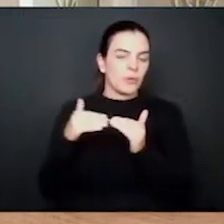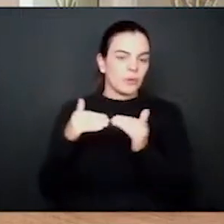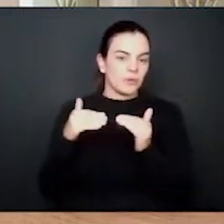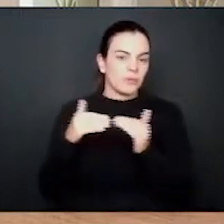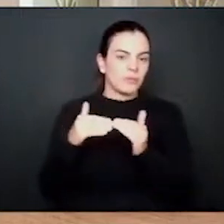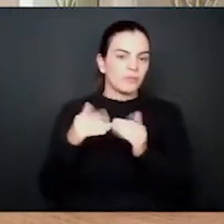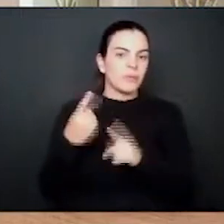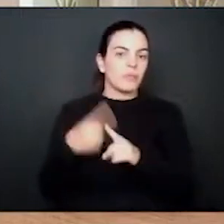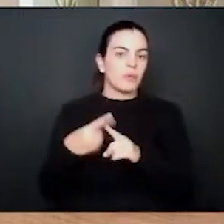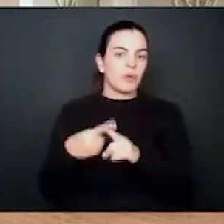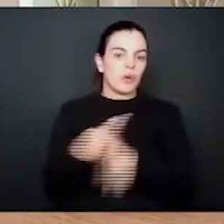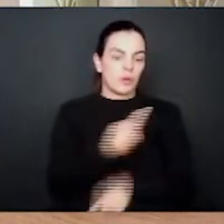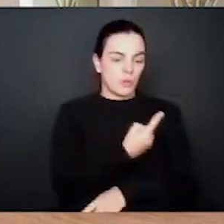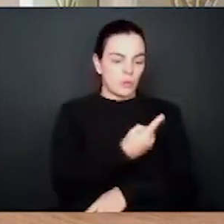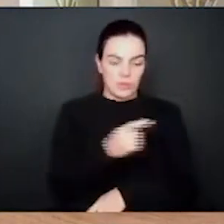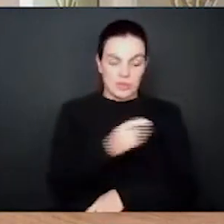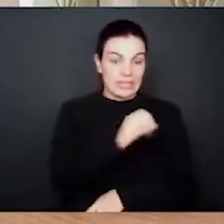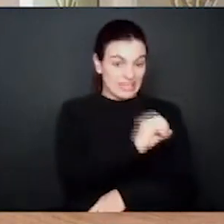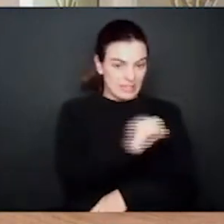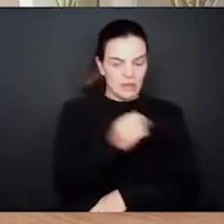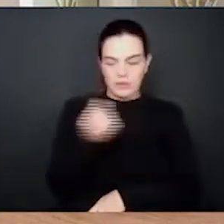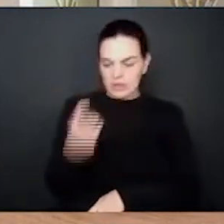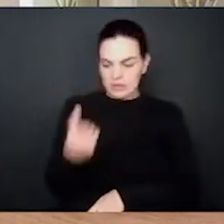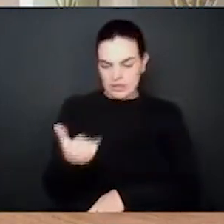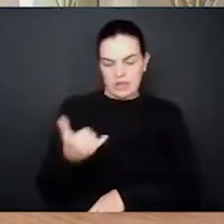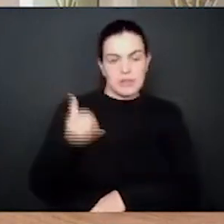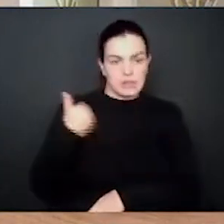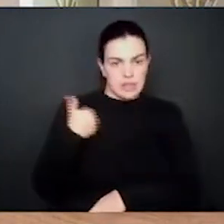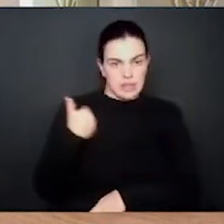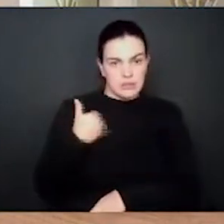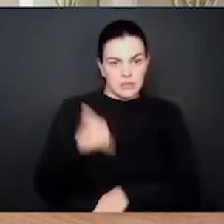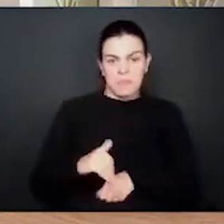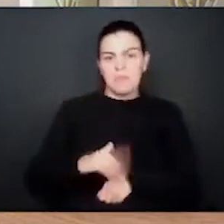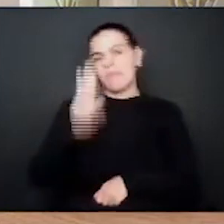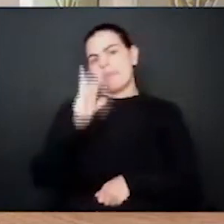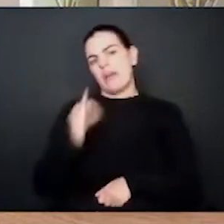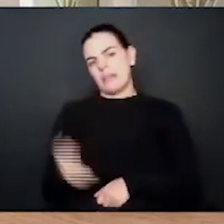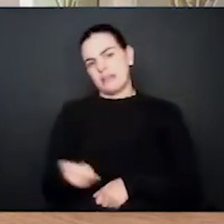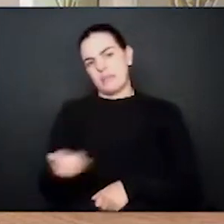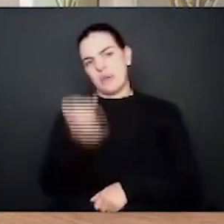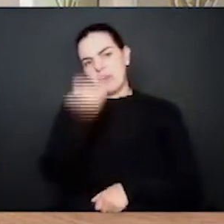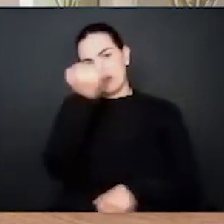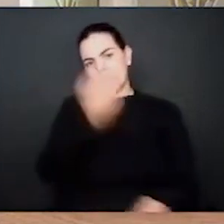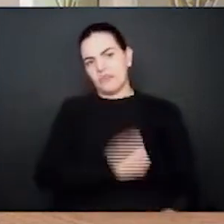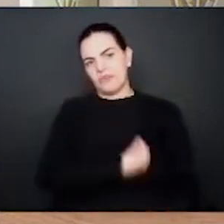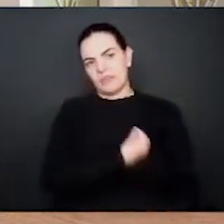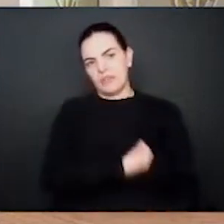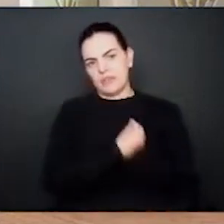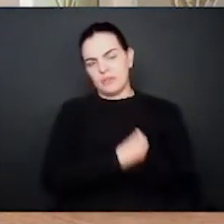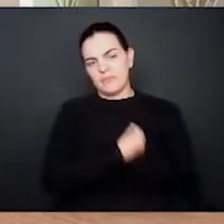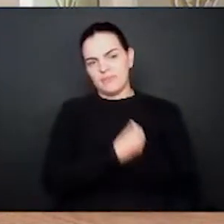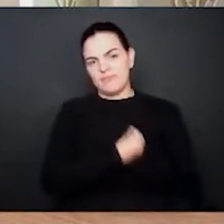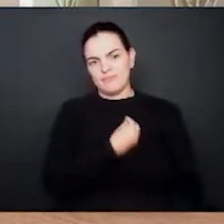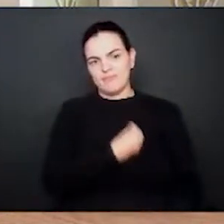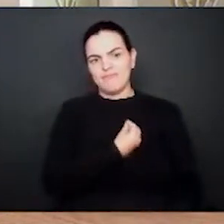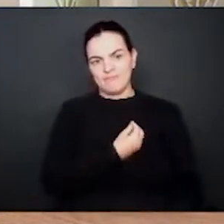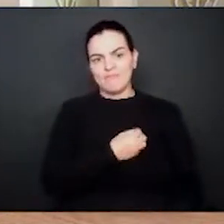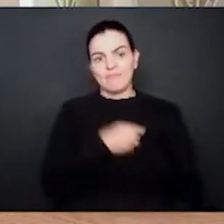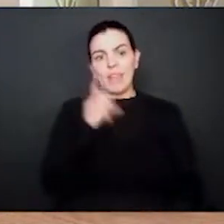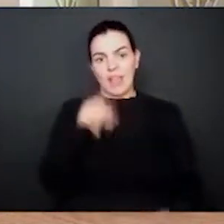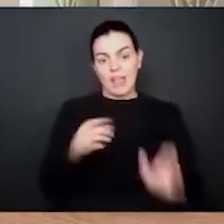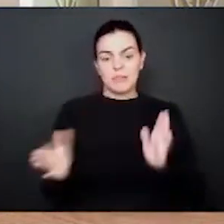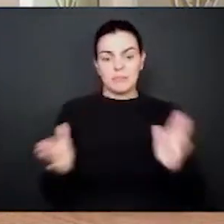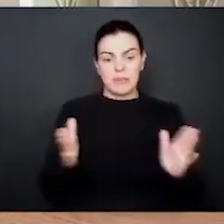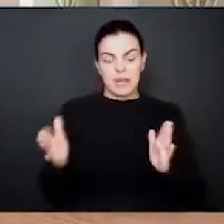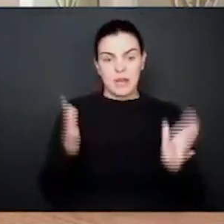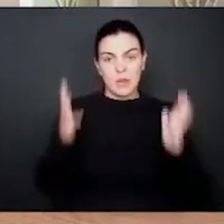mais importante na nossa vida. Porque, como a Amália falou, é onde se desenvolve o intelecto da pessoa, o caráter